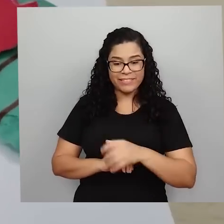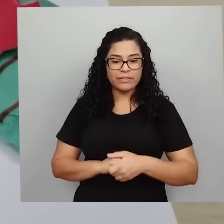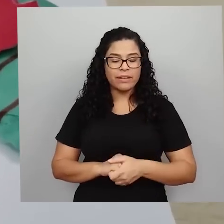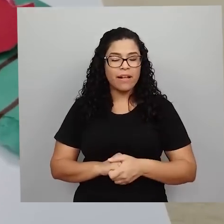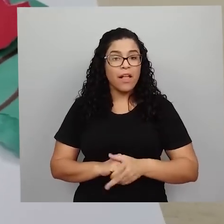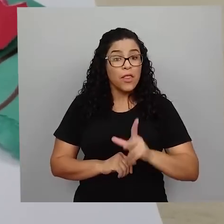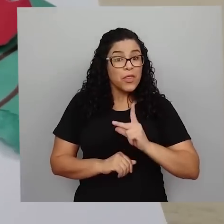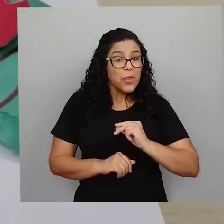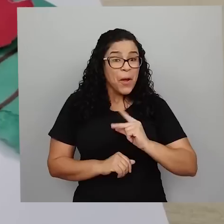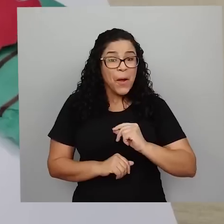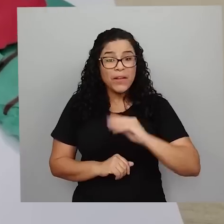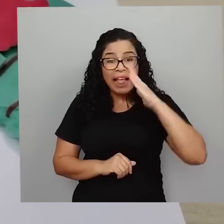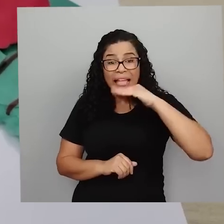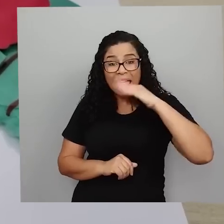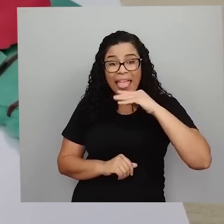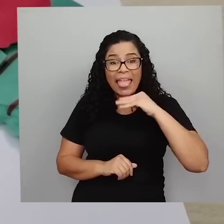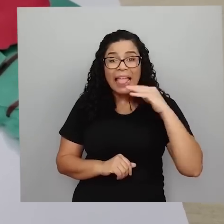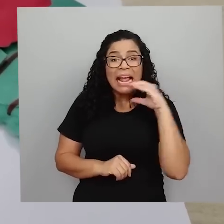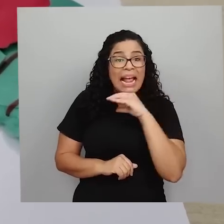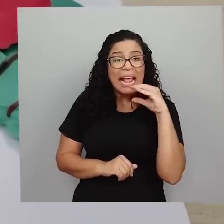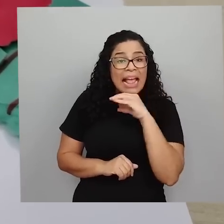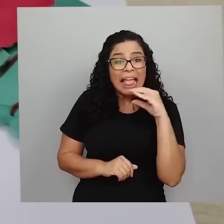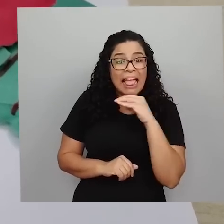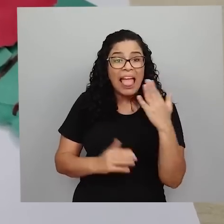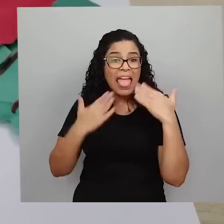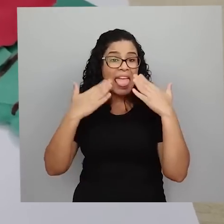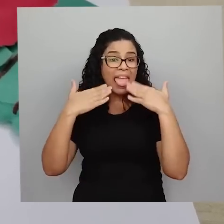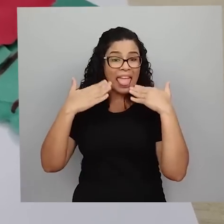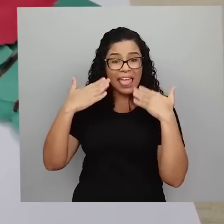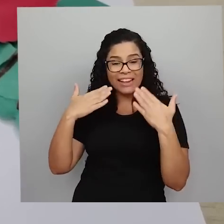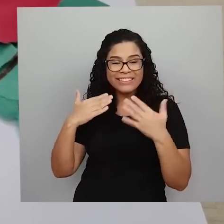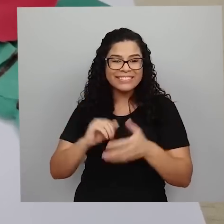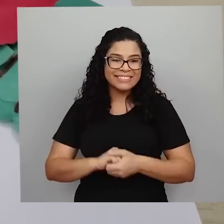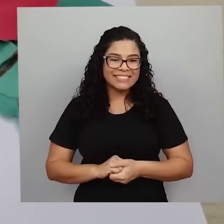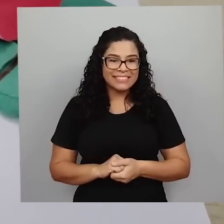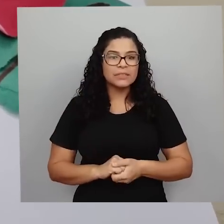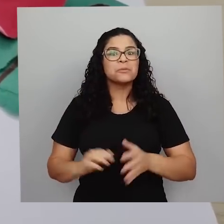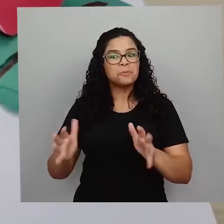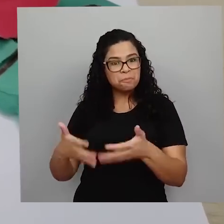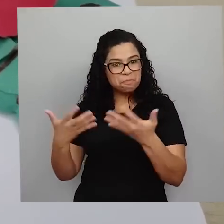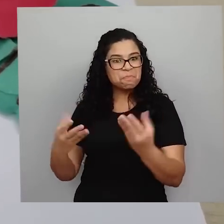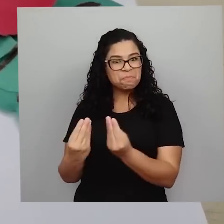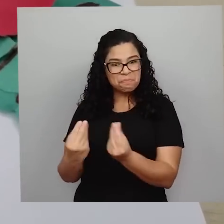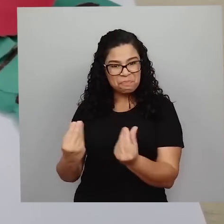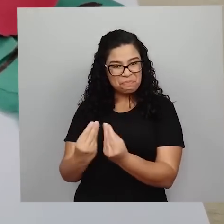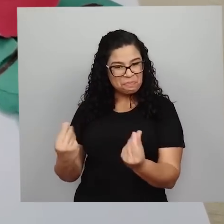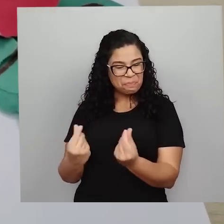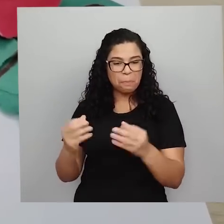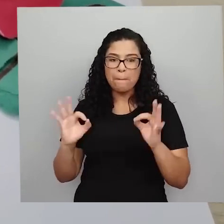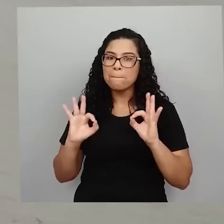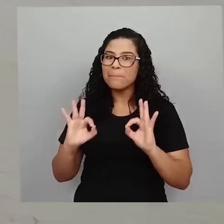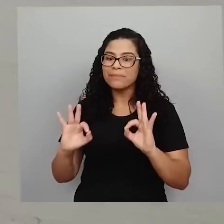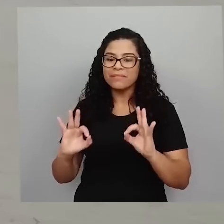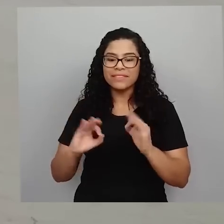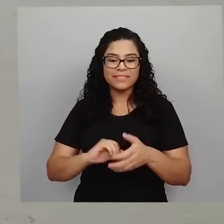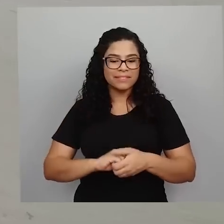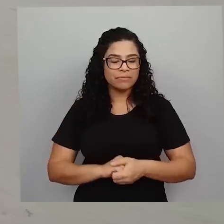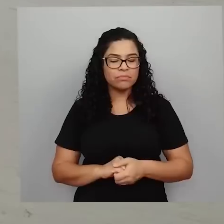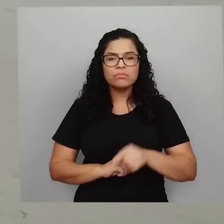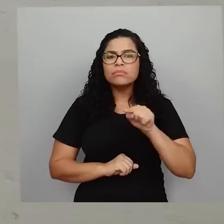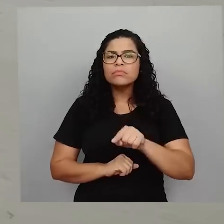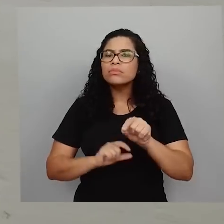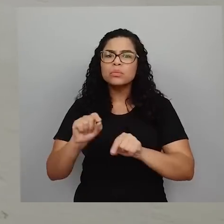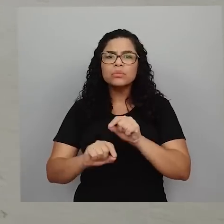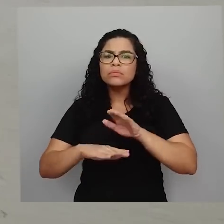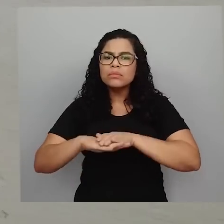Ai, a boca tá queimando. Socorro, socorro. Tá quente, quente, quente, quente, que tá ardendo. Tá bem temperadinha. O que é isso que você